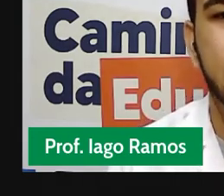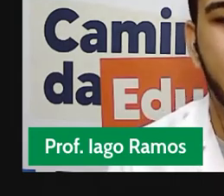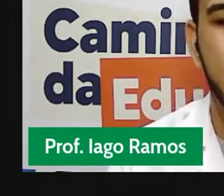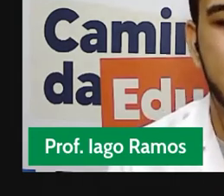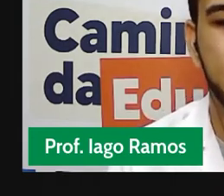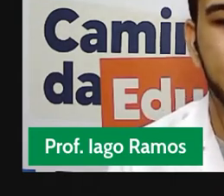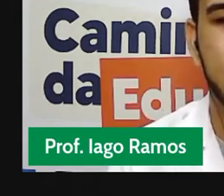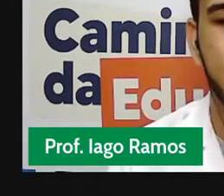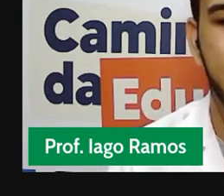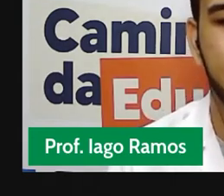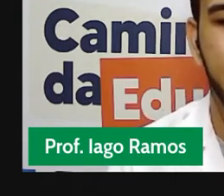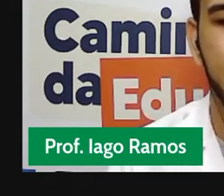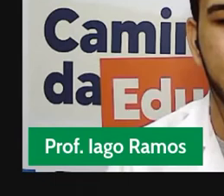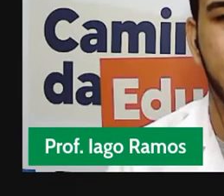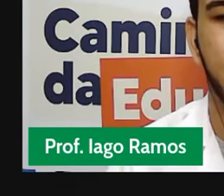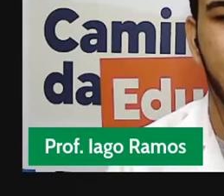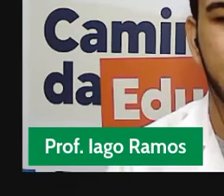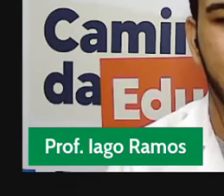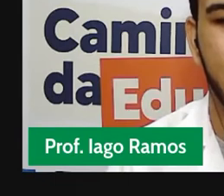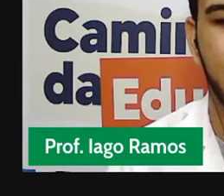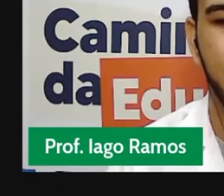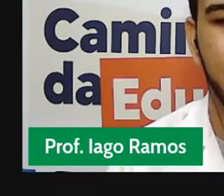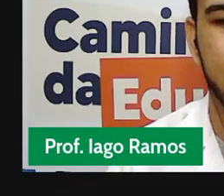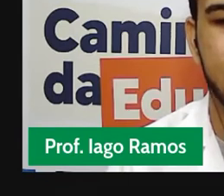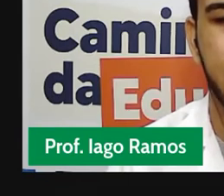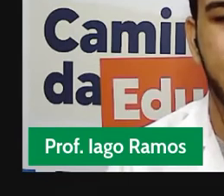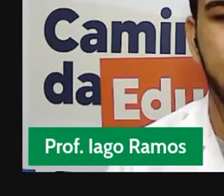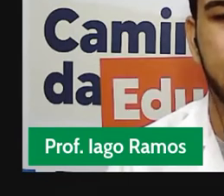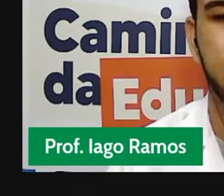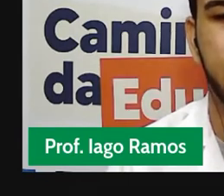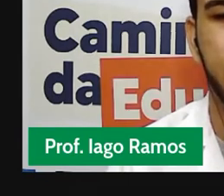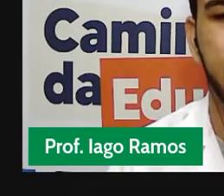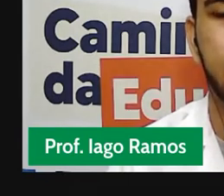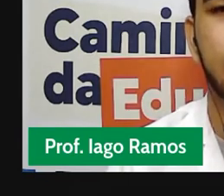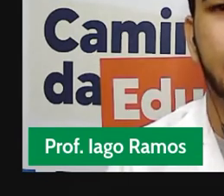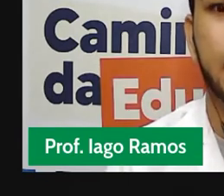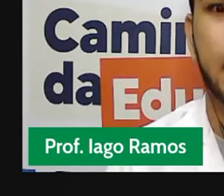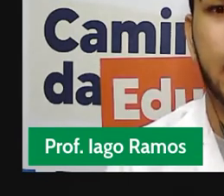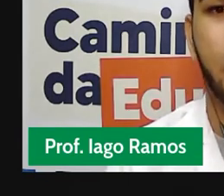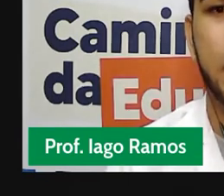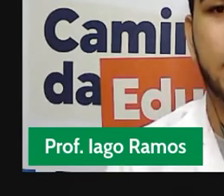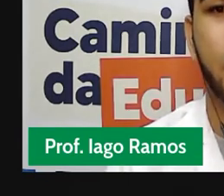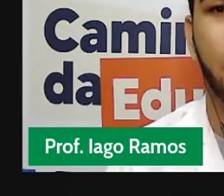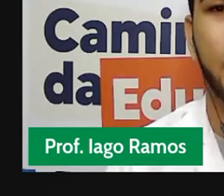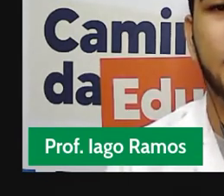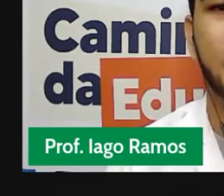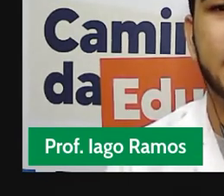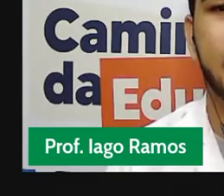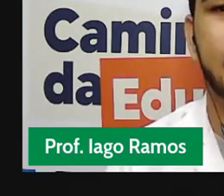funciona essa coisa da fração equivalente Olha só vai aparecer rapidinho aí calma só um pouquinho de paciência